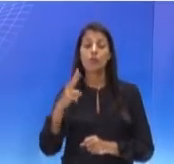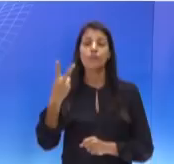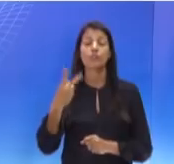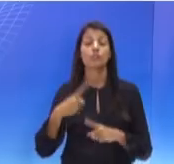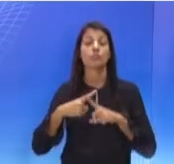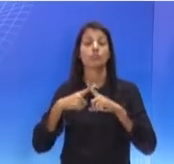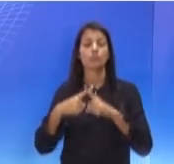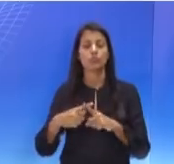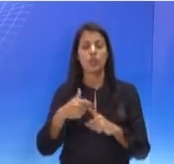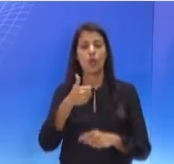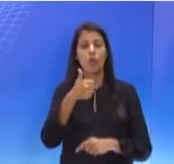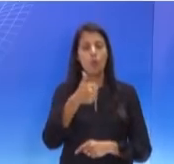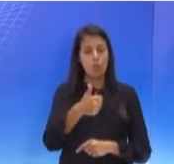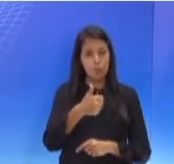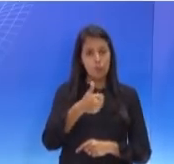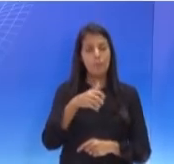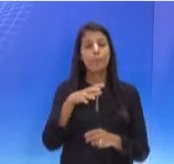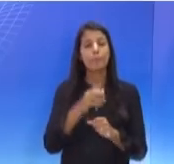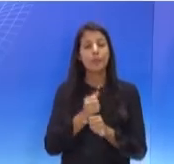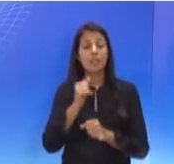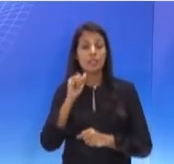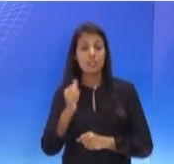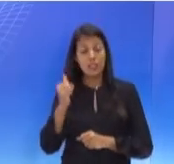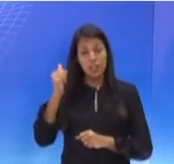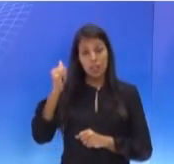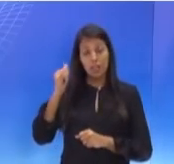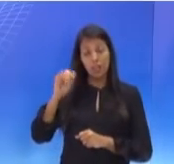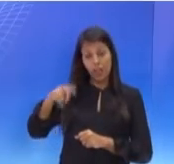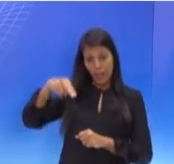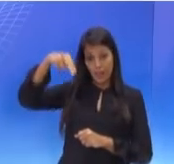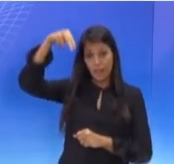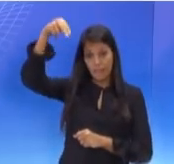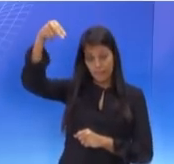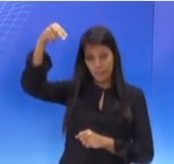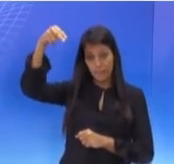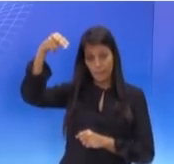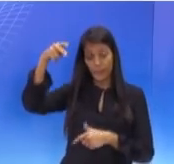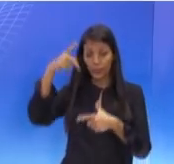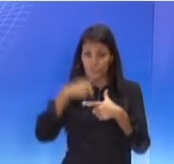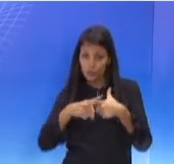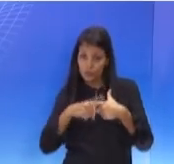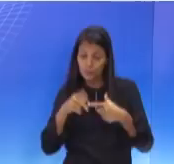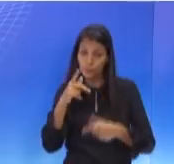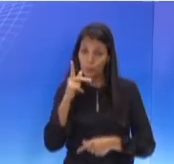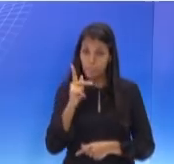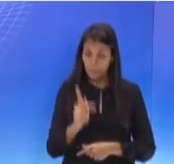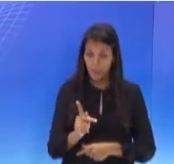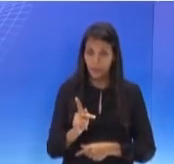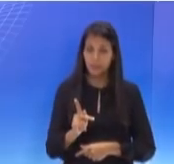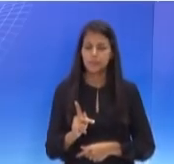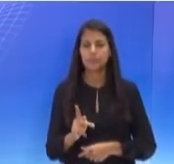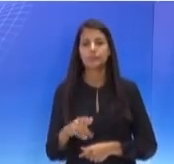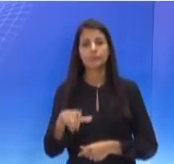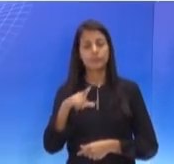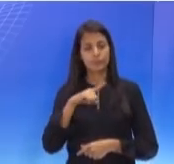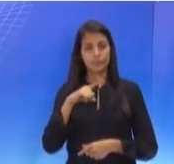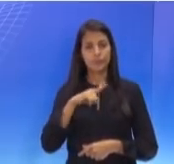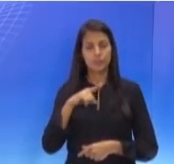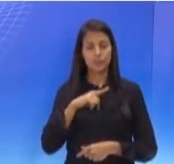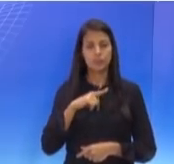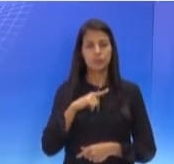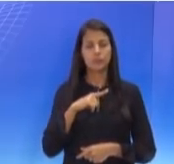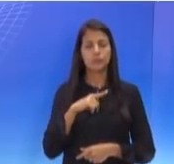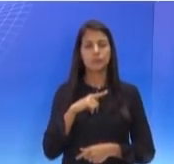elevado a N estava multiplicando X, vai passar dividindo P. Então, nós teremos a seguinte